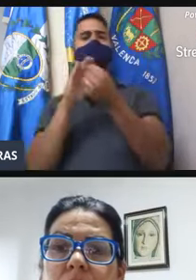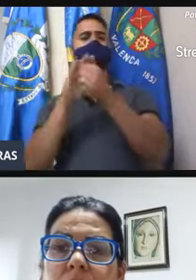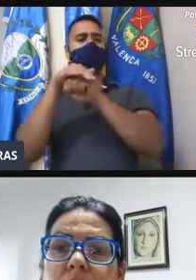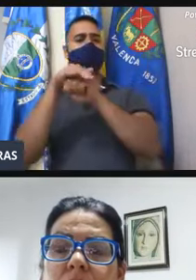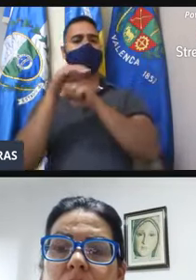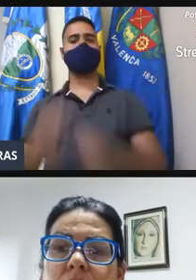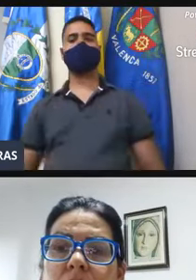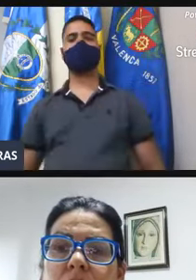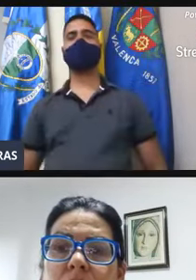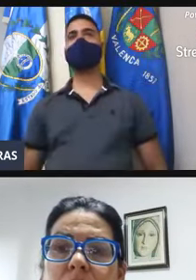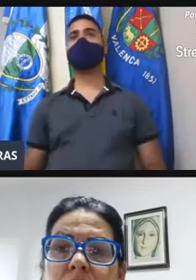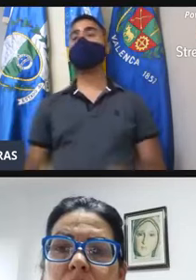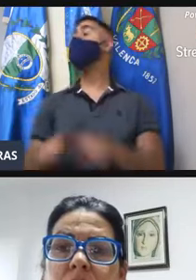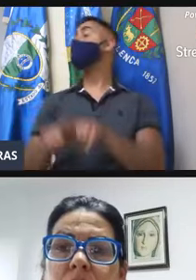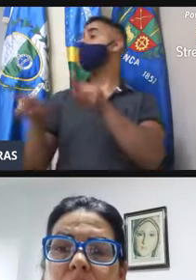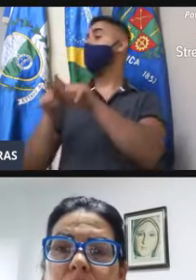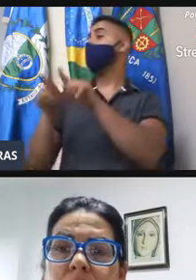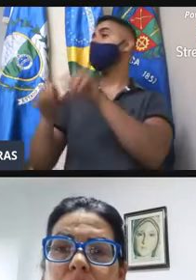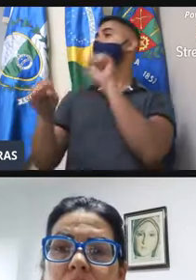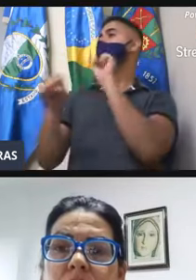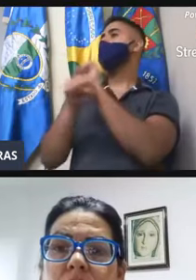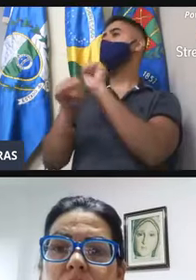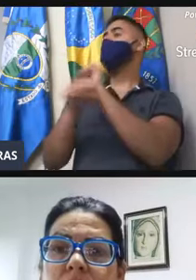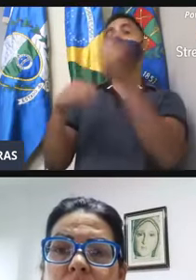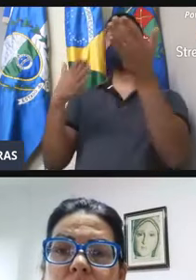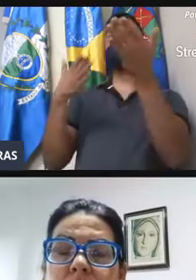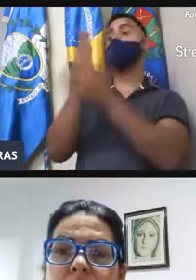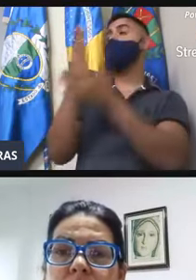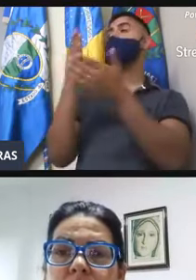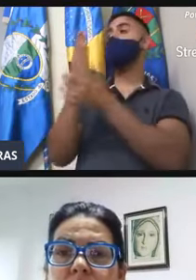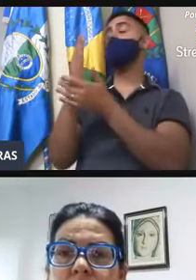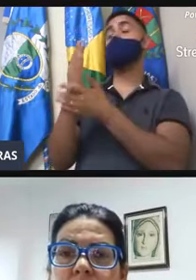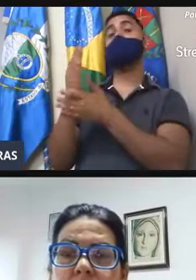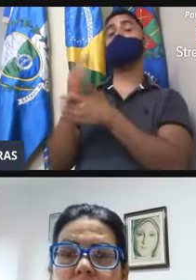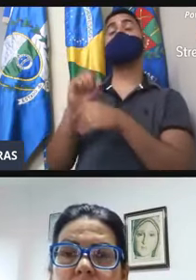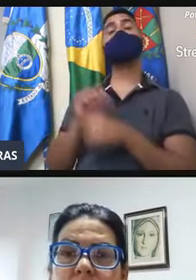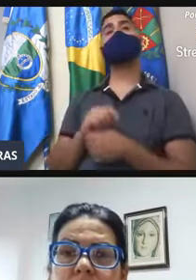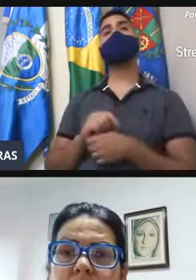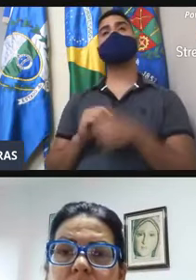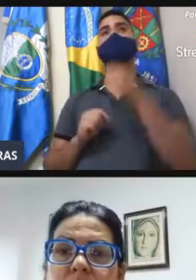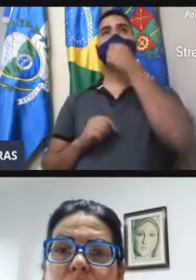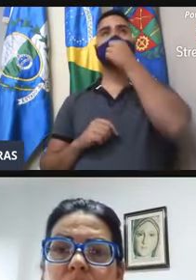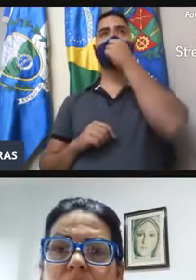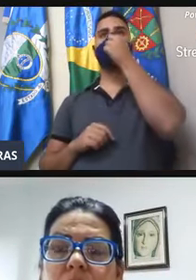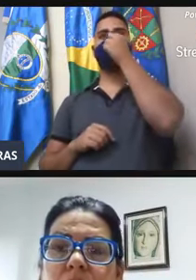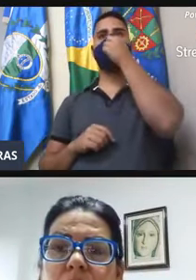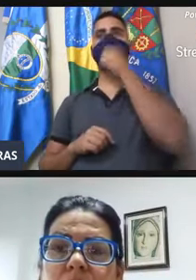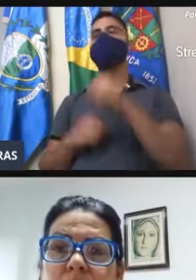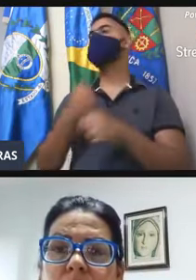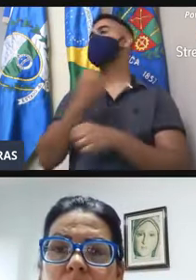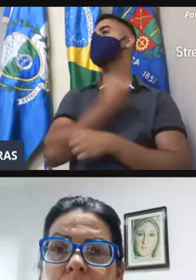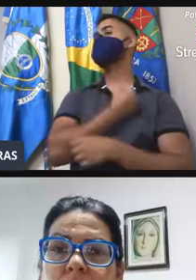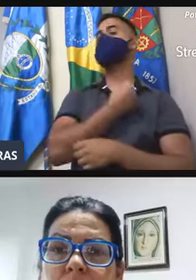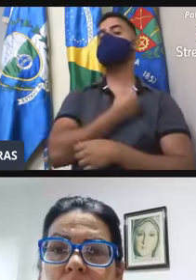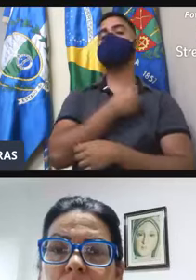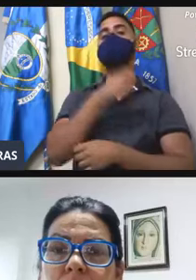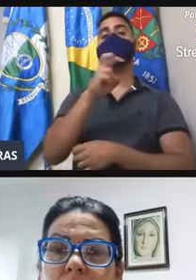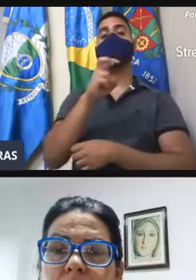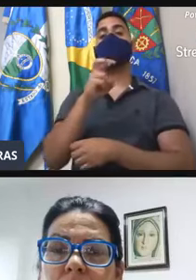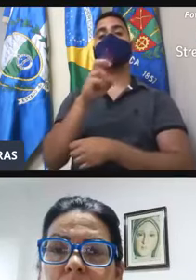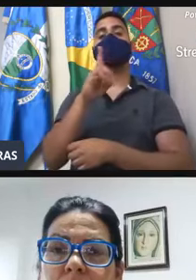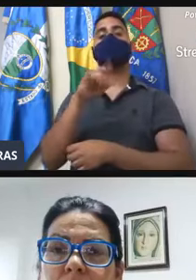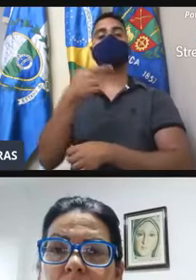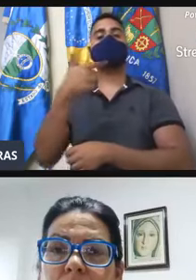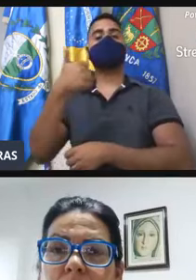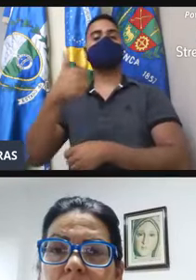para vocês. E eu aguardo a aprovação da nossa resolução número 5, de 21 de